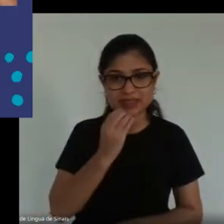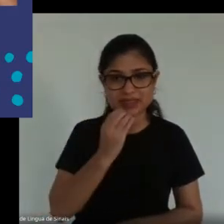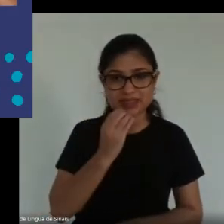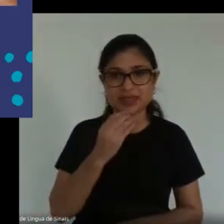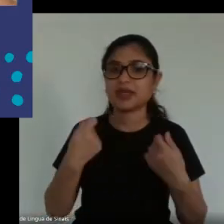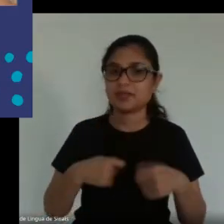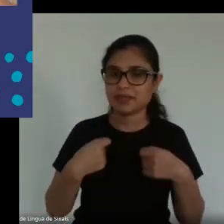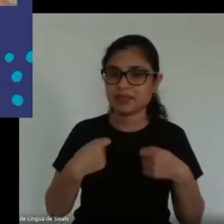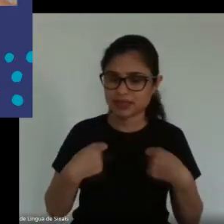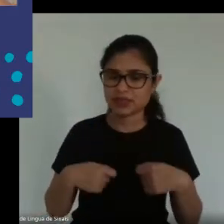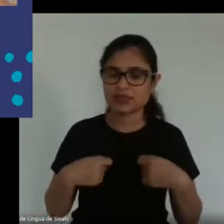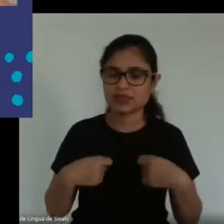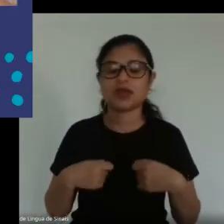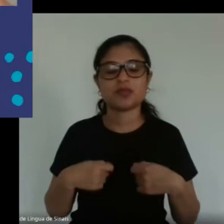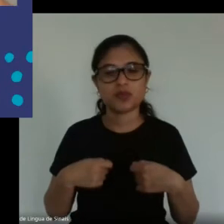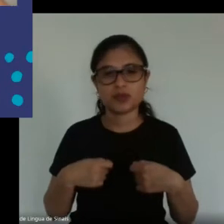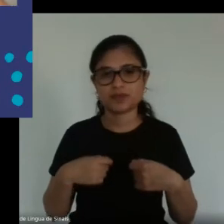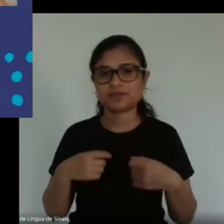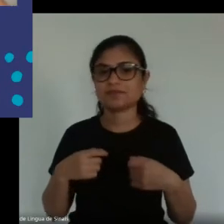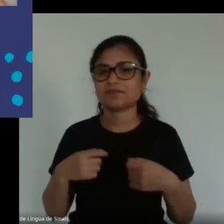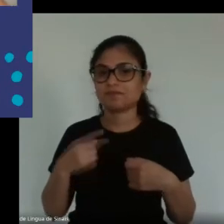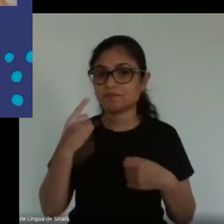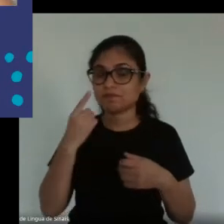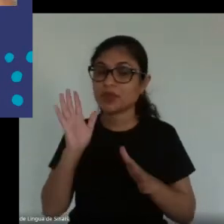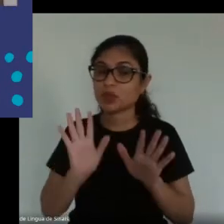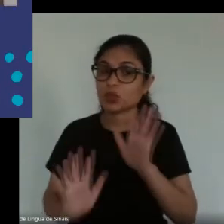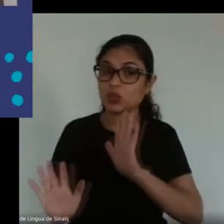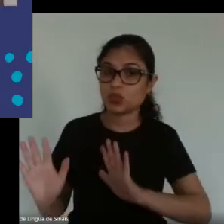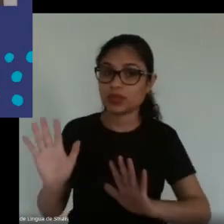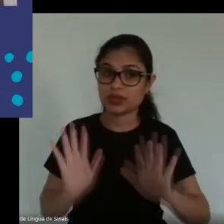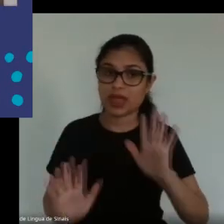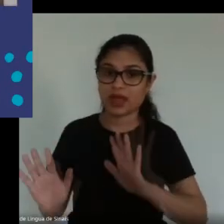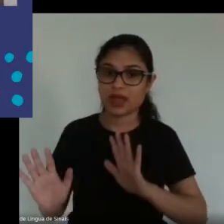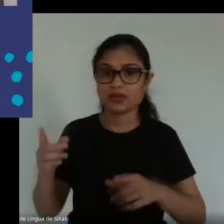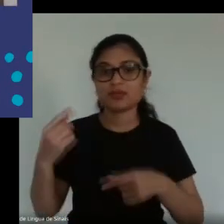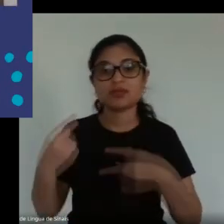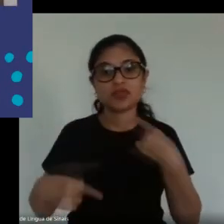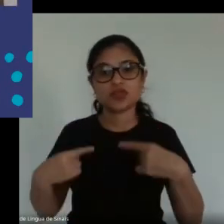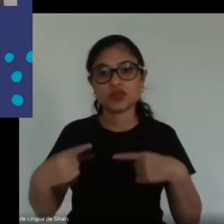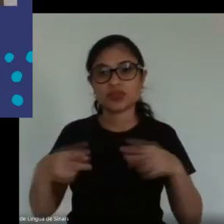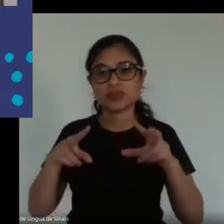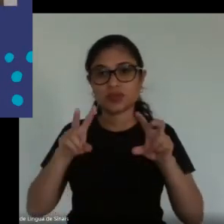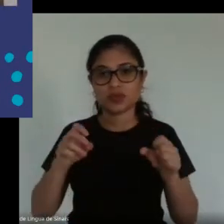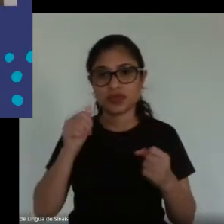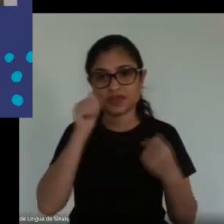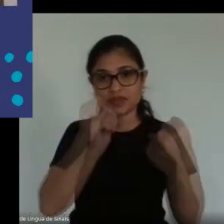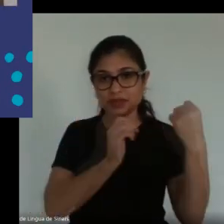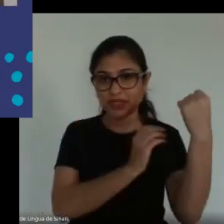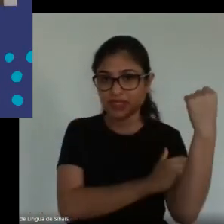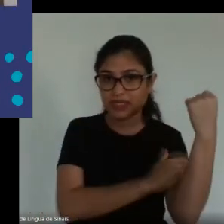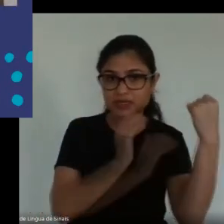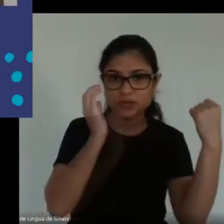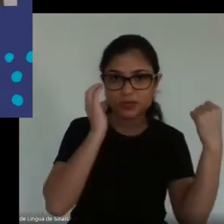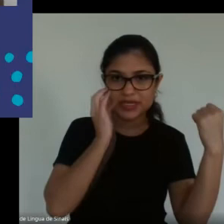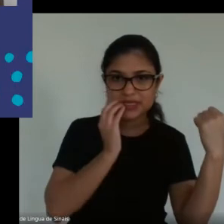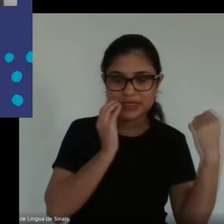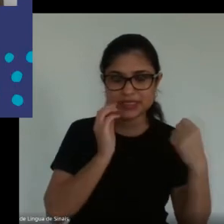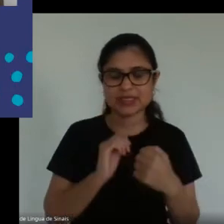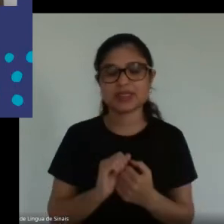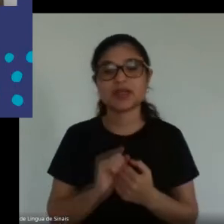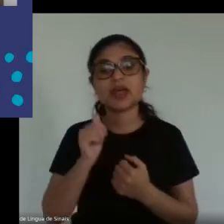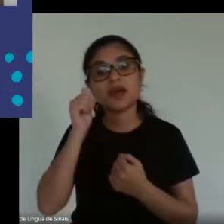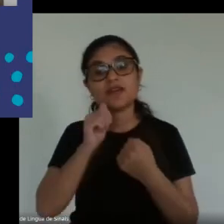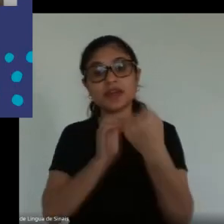precisamos muito olhar com muito cuidado a discussão do feminismo marxista, do